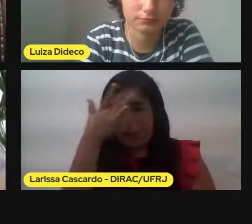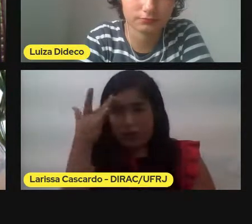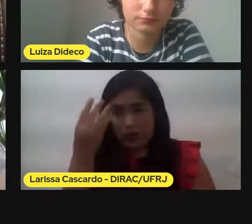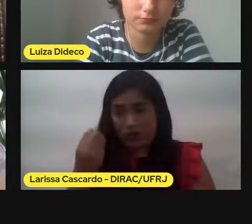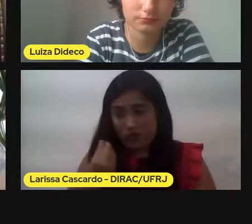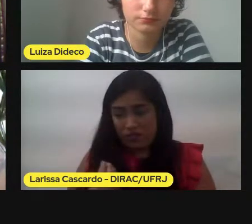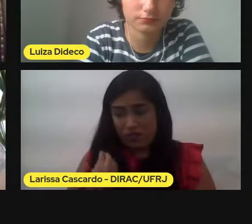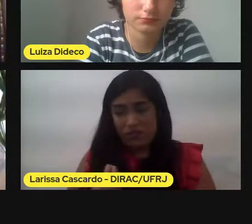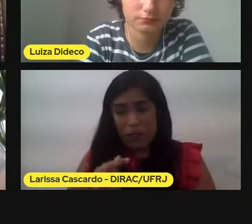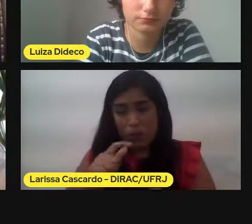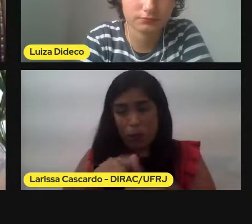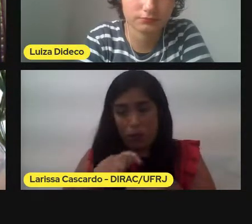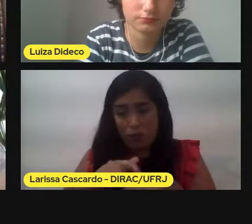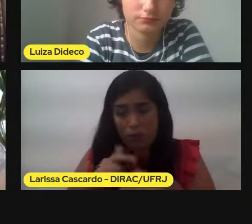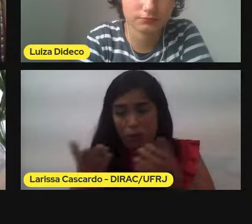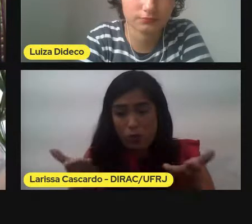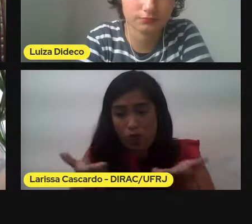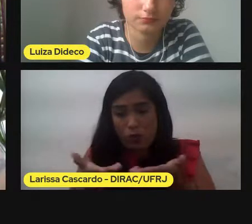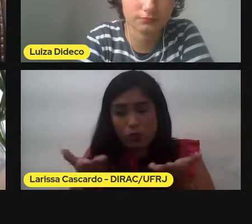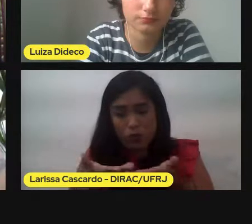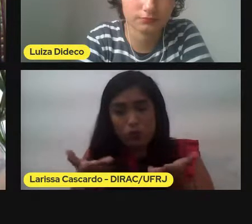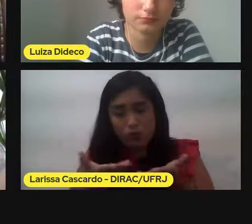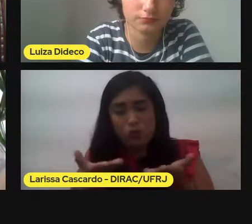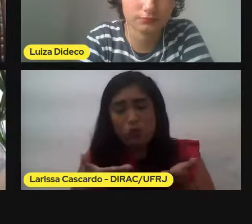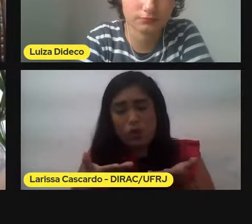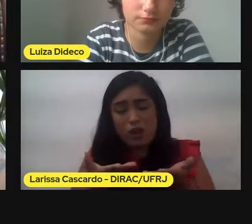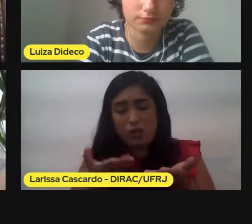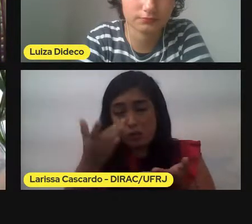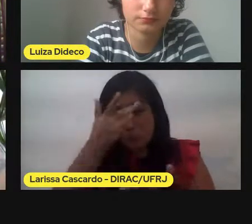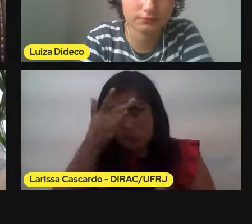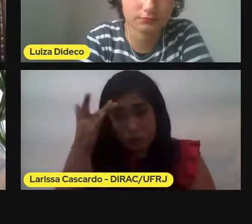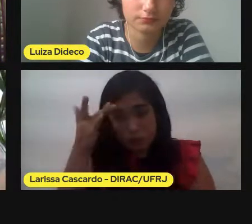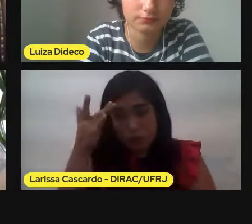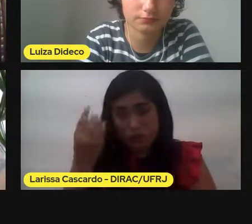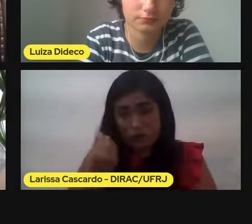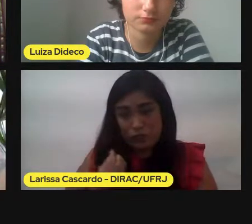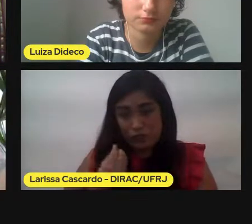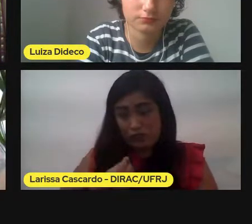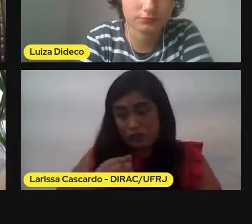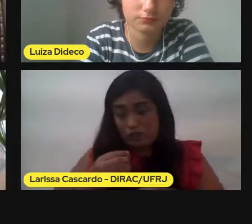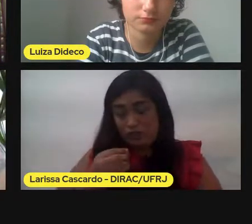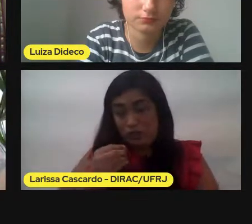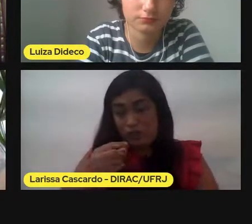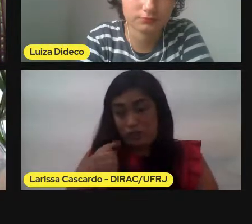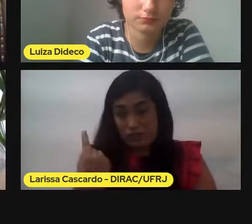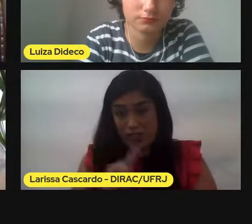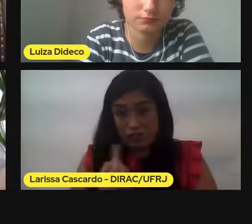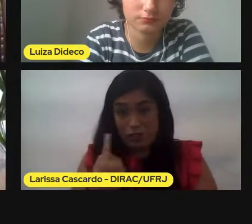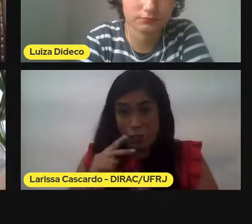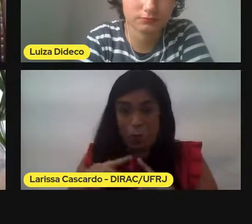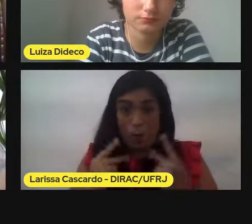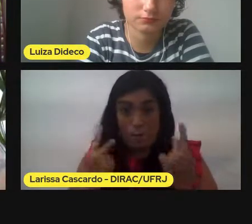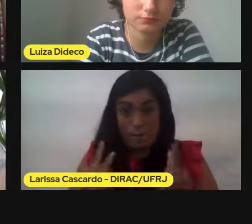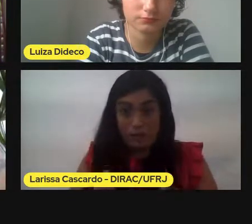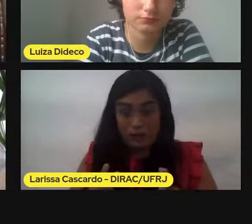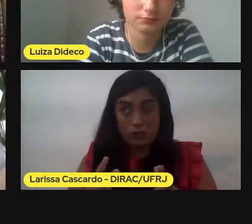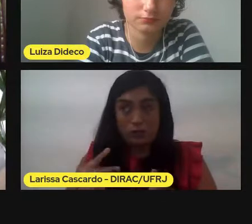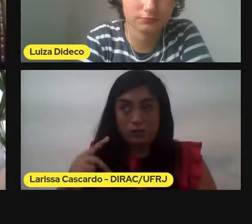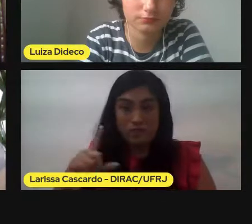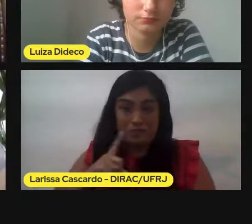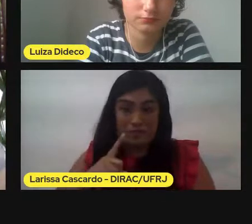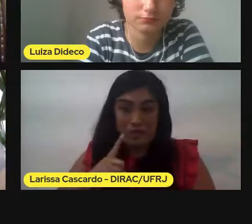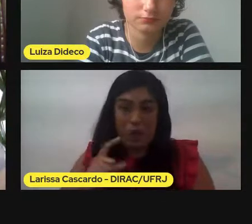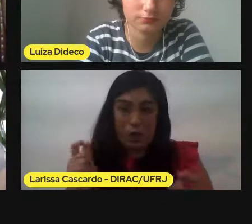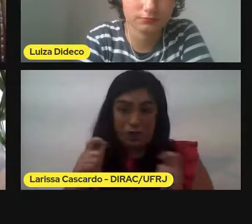vivemos, né, seres vivos, pensantes desse tempo que nós vivemos, nós,